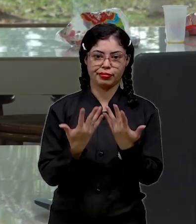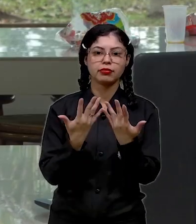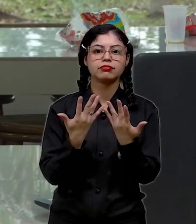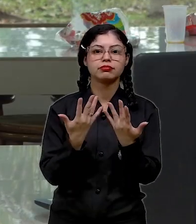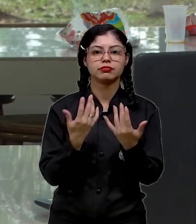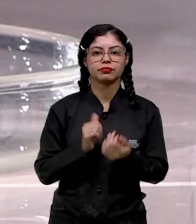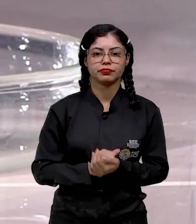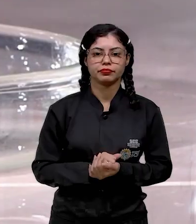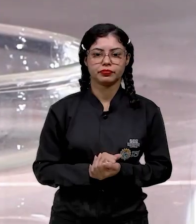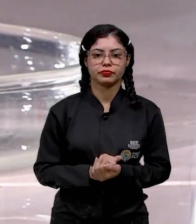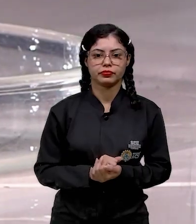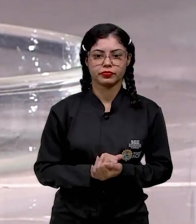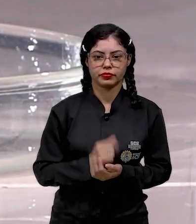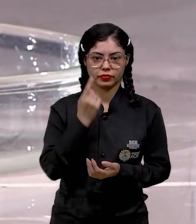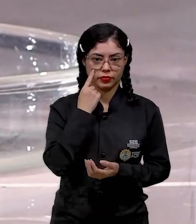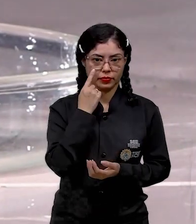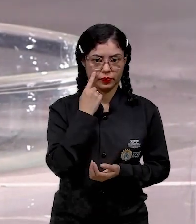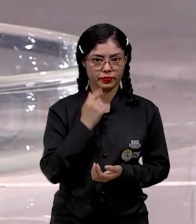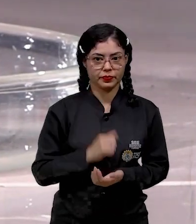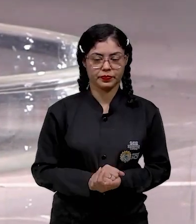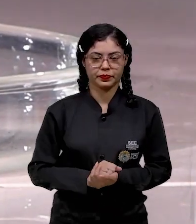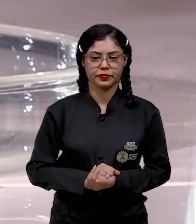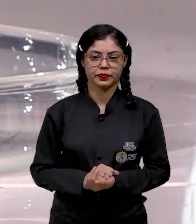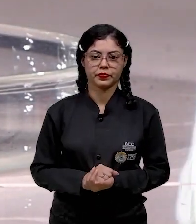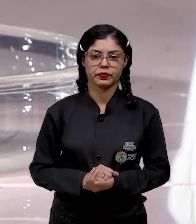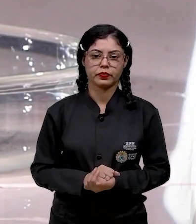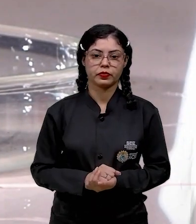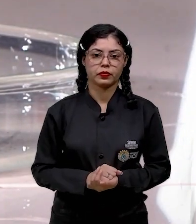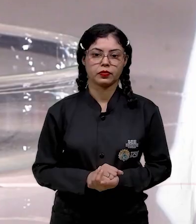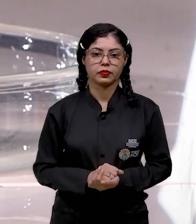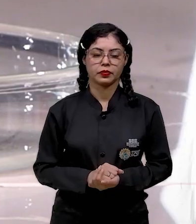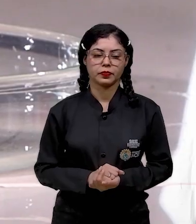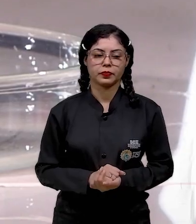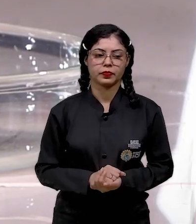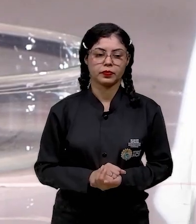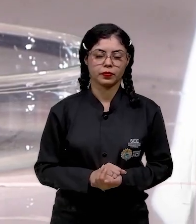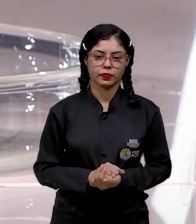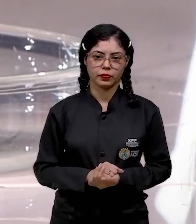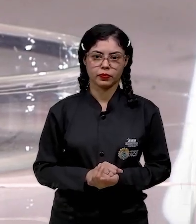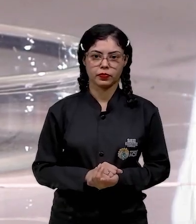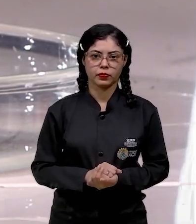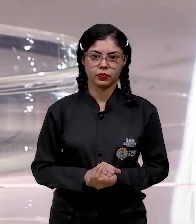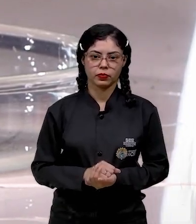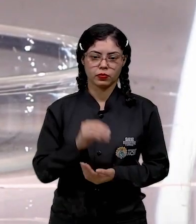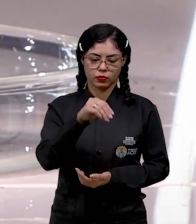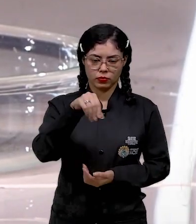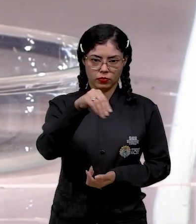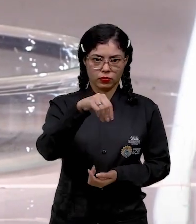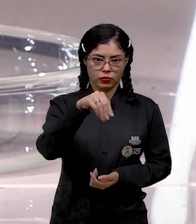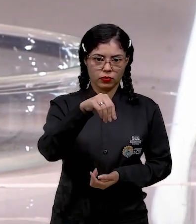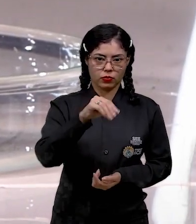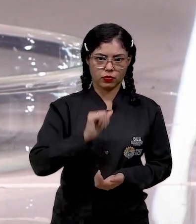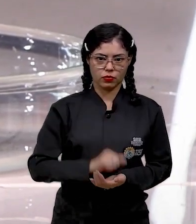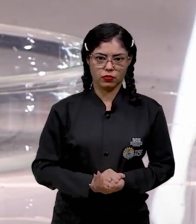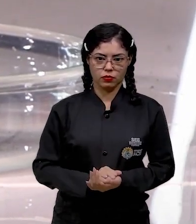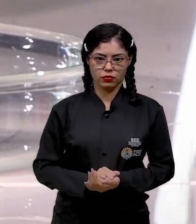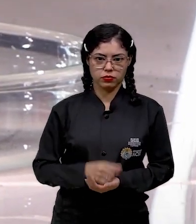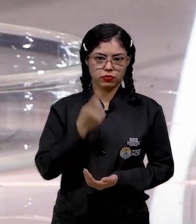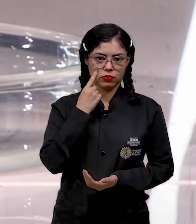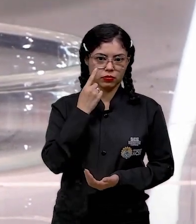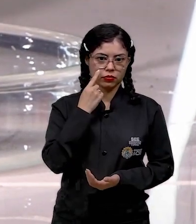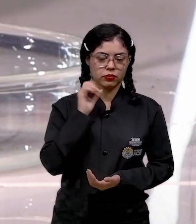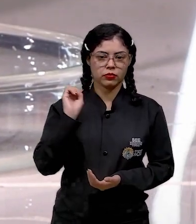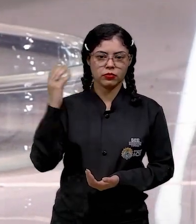chama. Então, vamos lá. Vou colocar aqui um pouquinho da glicerina e vocês já vão ver o que